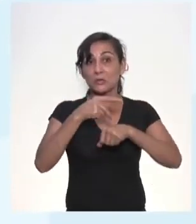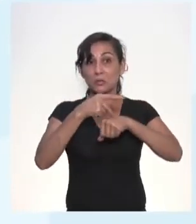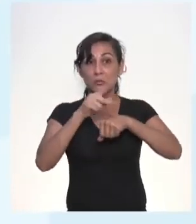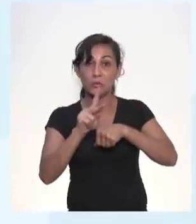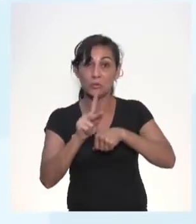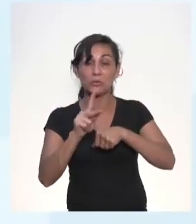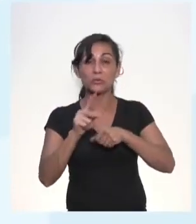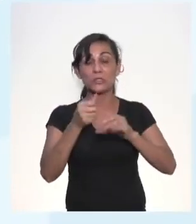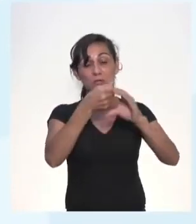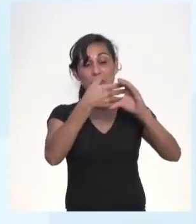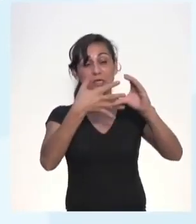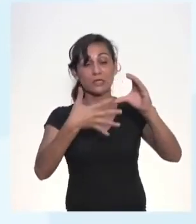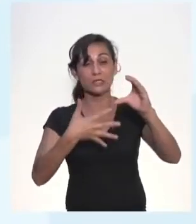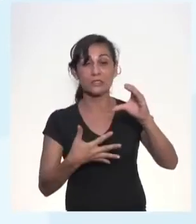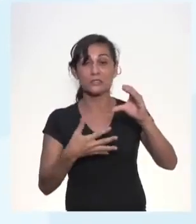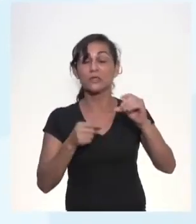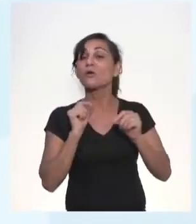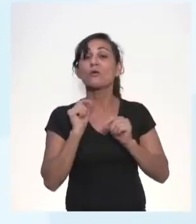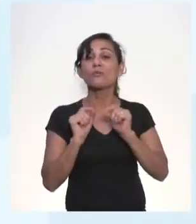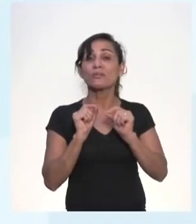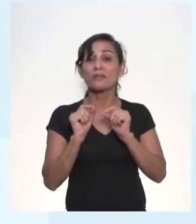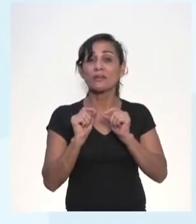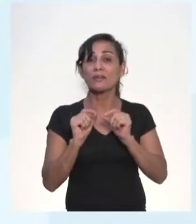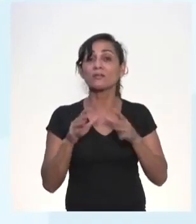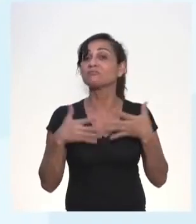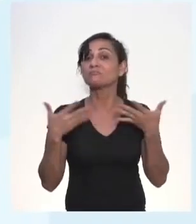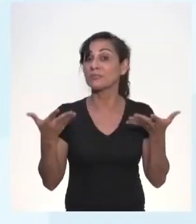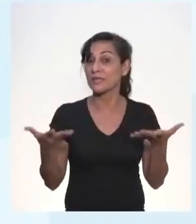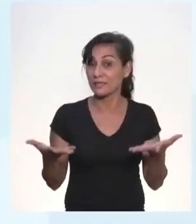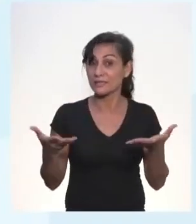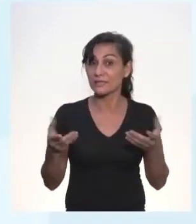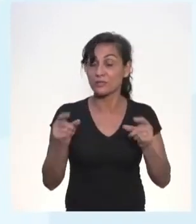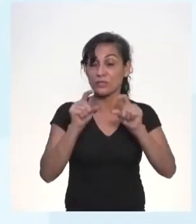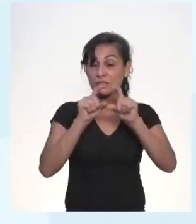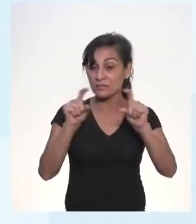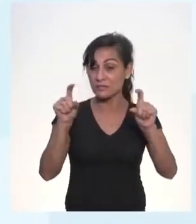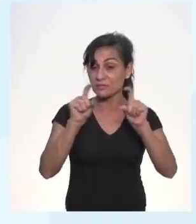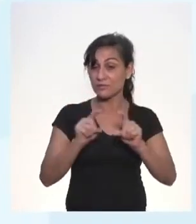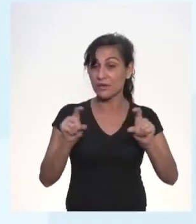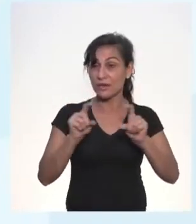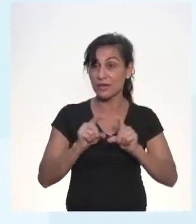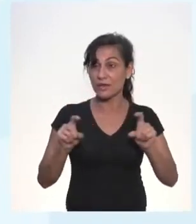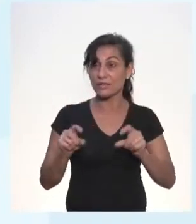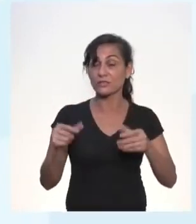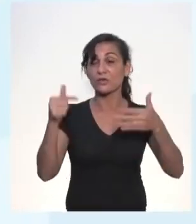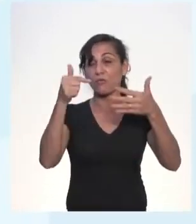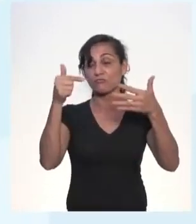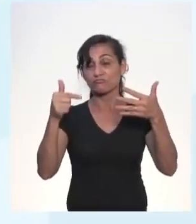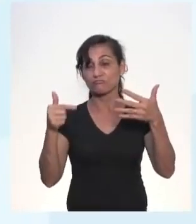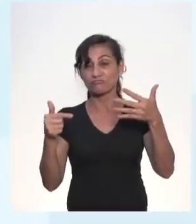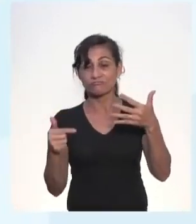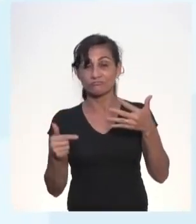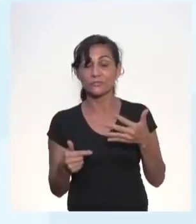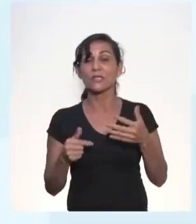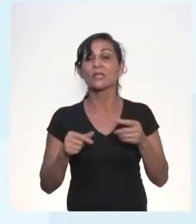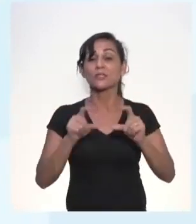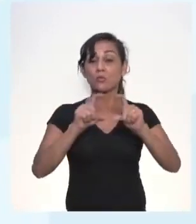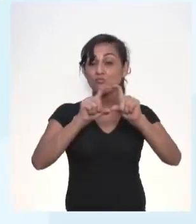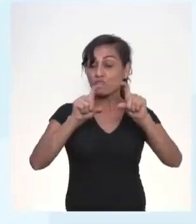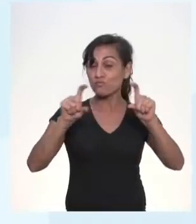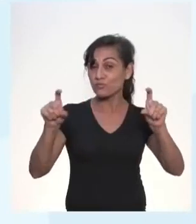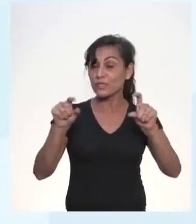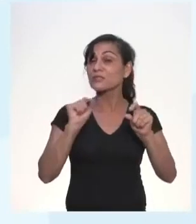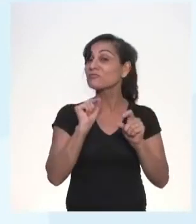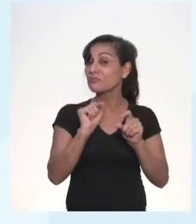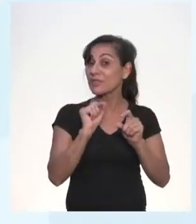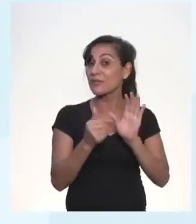sua descrição. Em que verso isso acontece? Então, em algum desses versos, ele mostra um trecho que